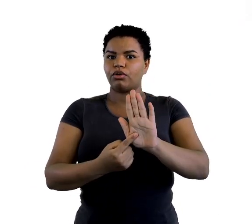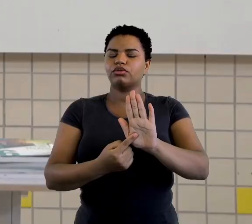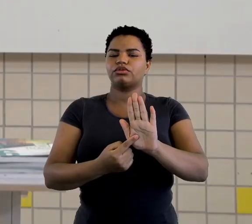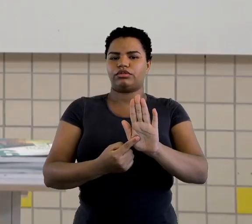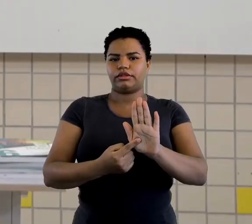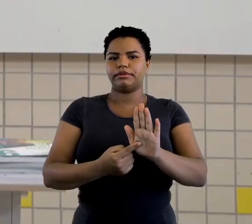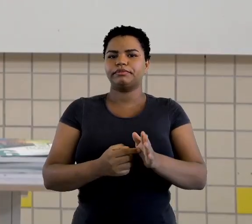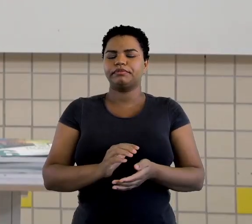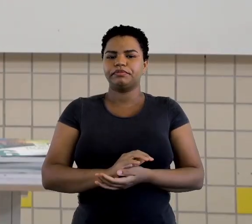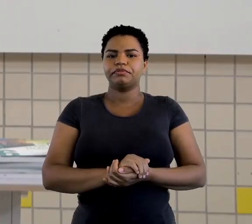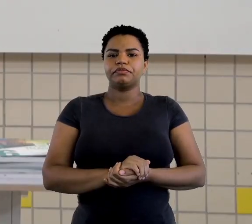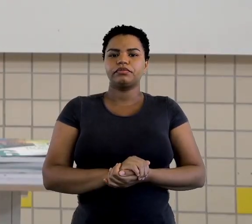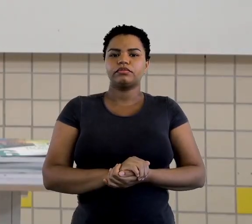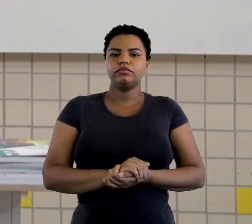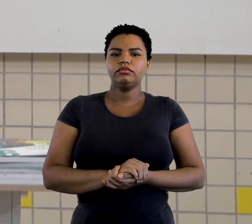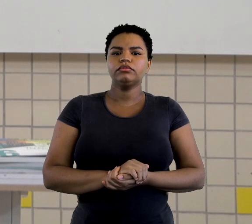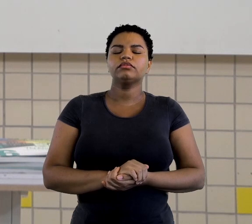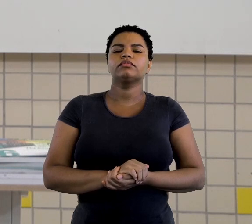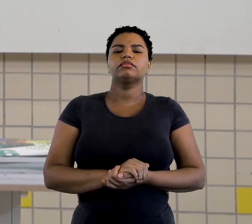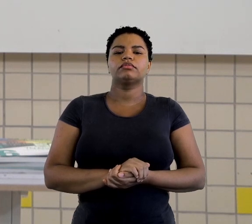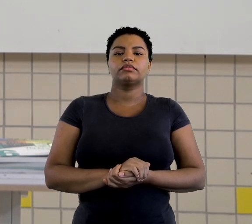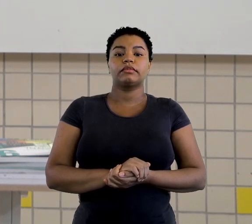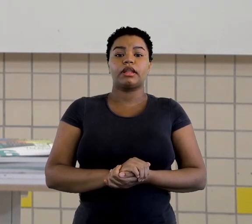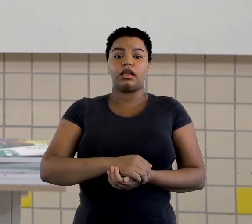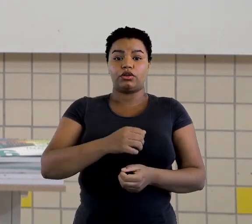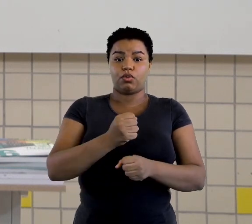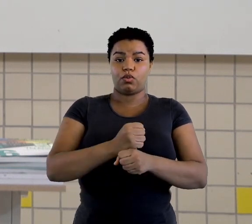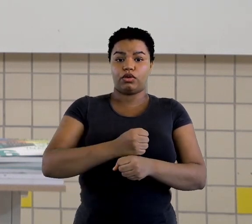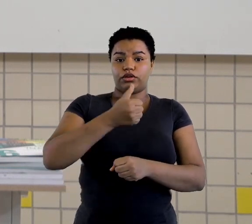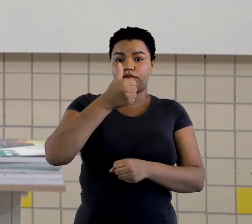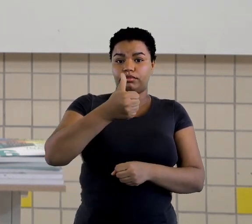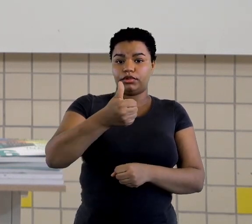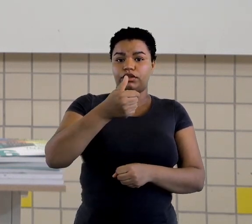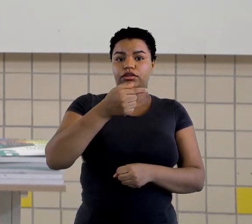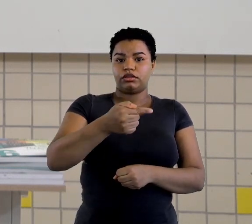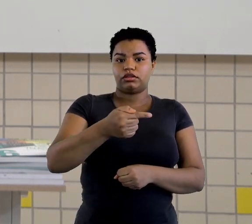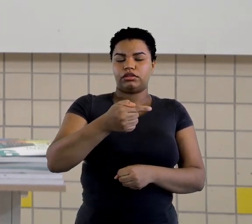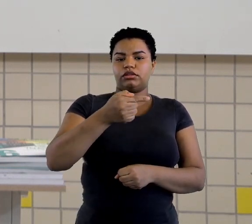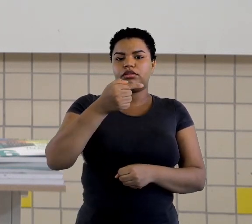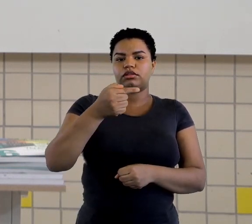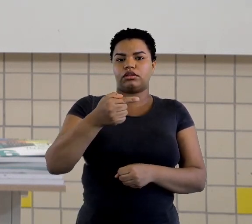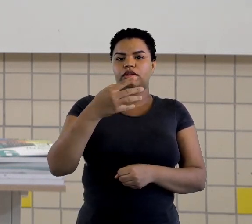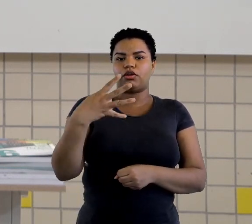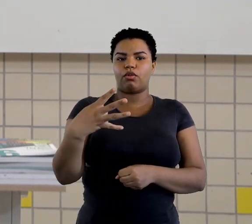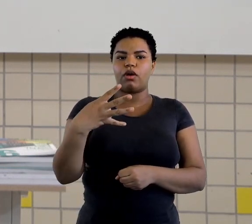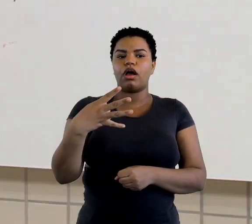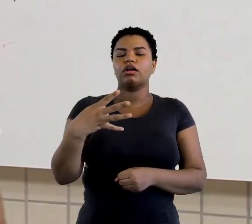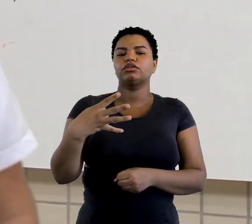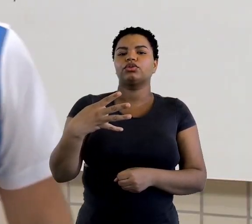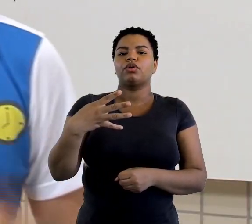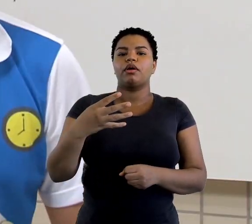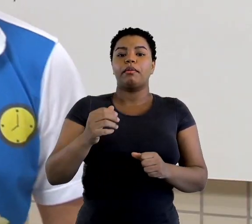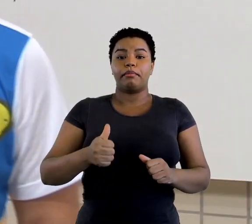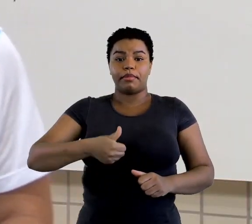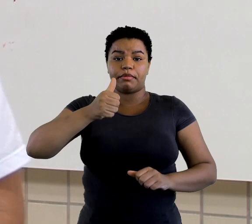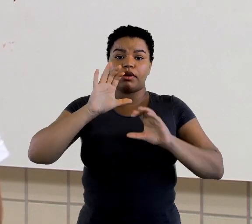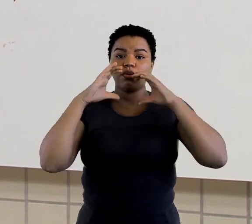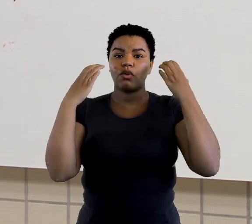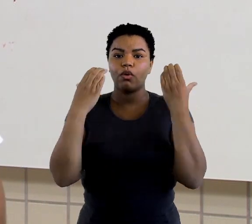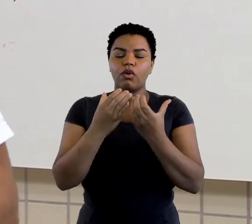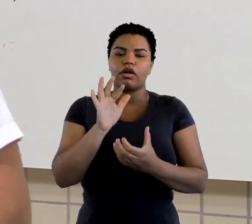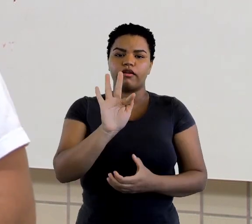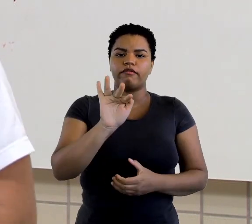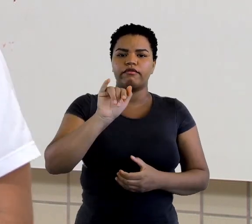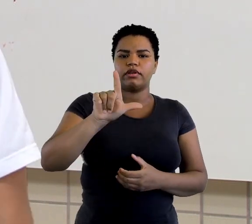período. Nós tivemos em 1774 o primeiro congresso da Filadélfia. Mas o que foi, professor, o primeiro